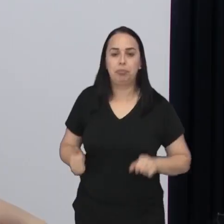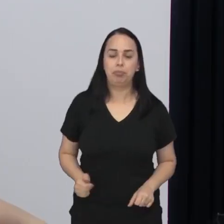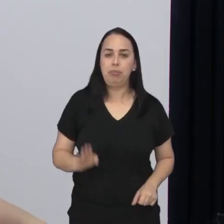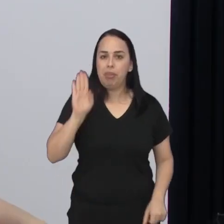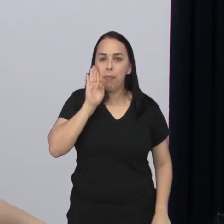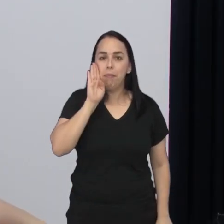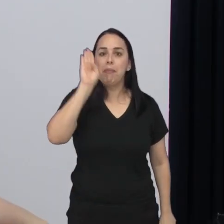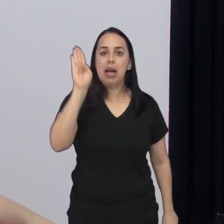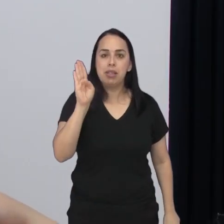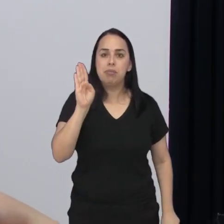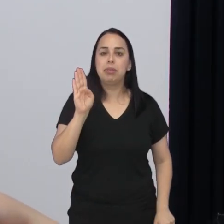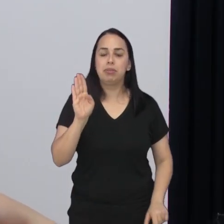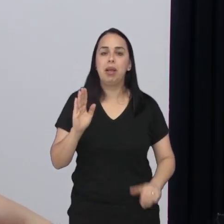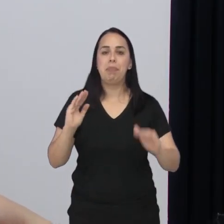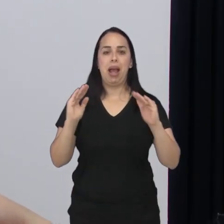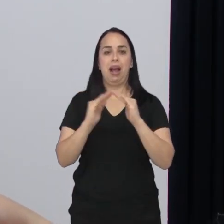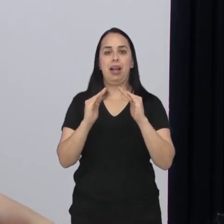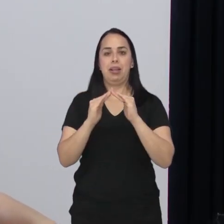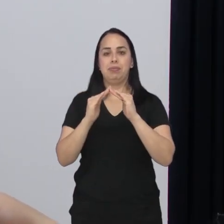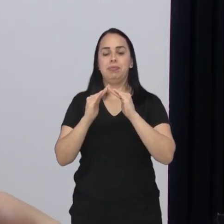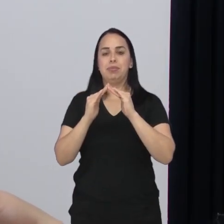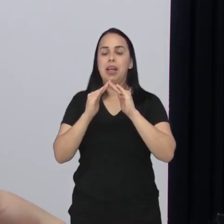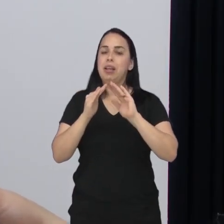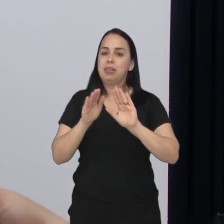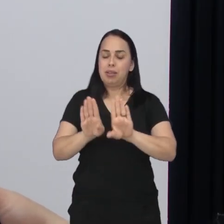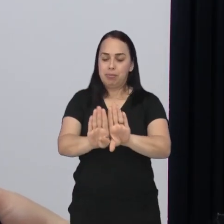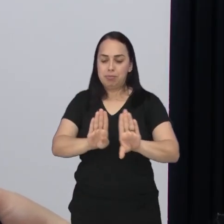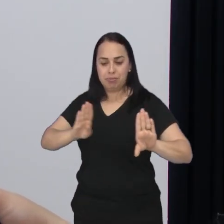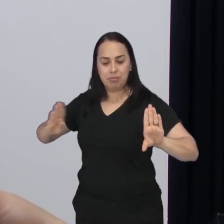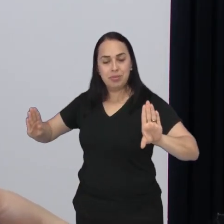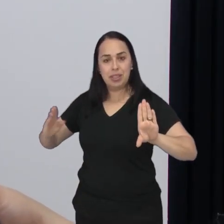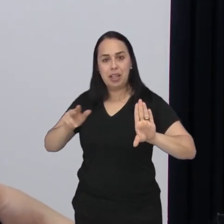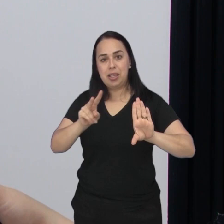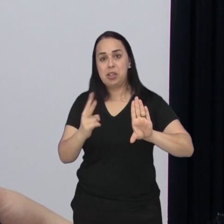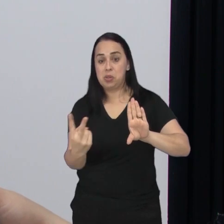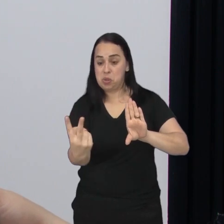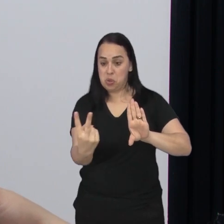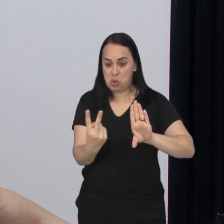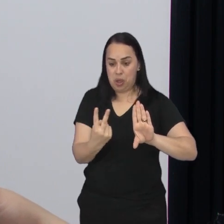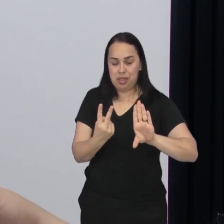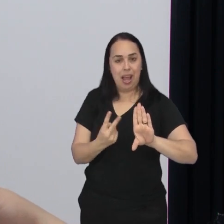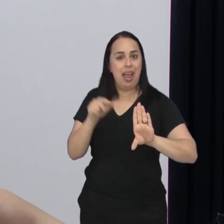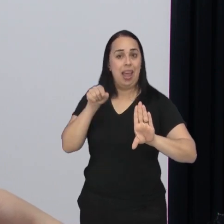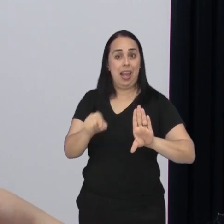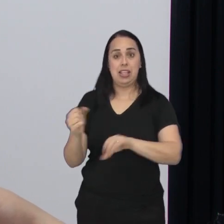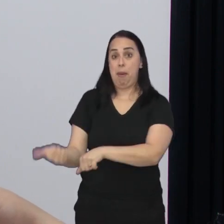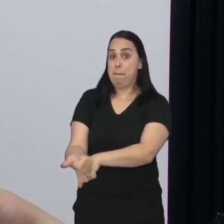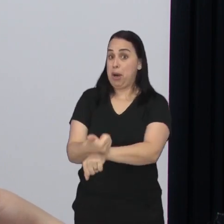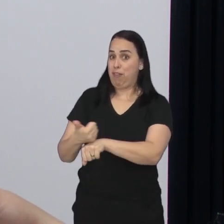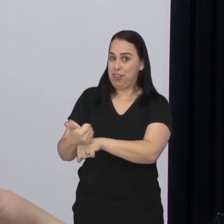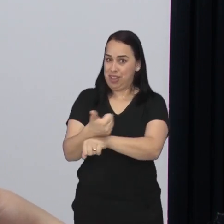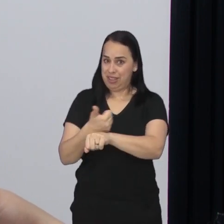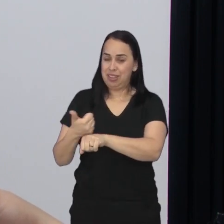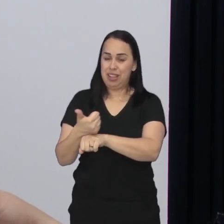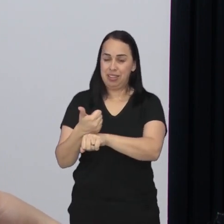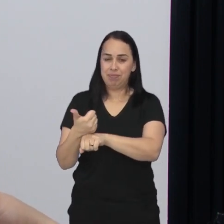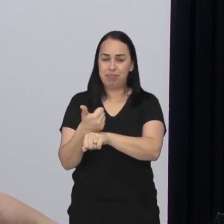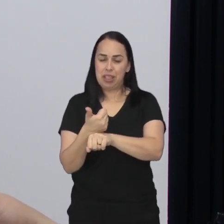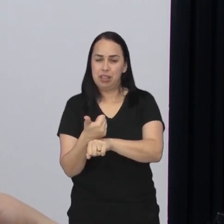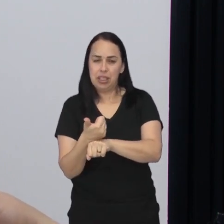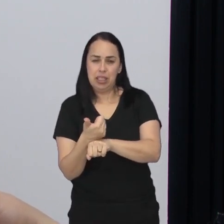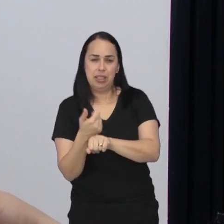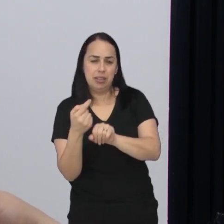equipes. Principalmente nós temos que abrir nossas casas para os agentes, porque eles são agentes especializados,